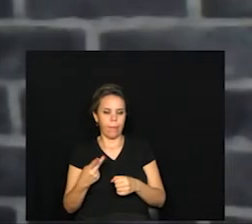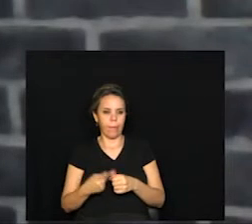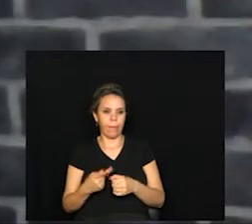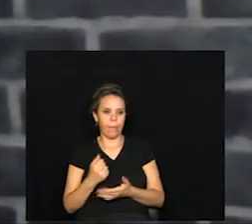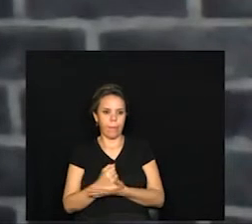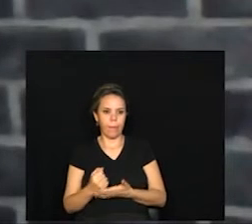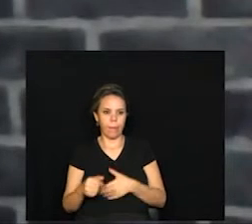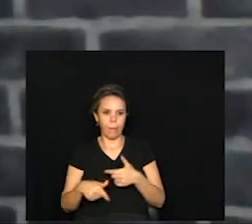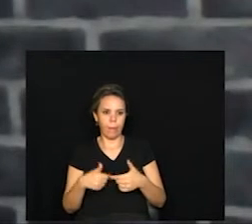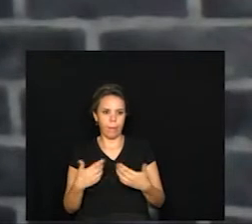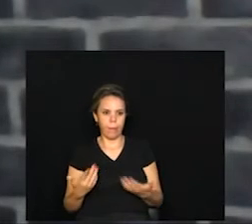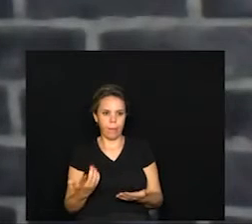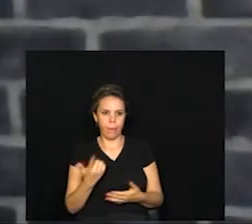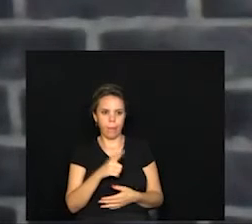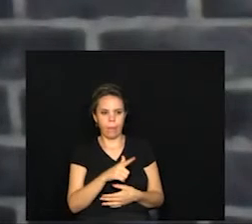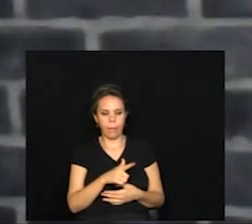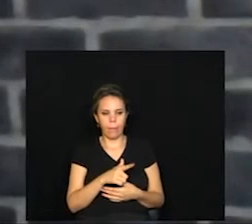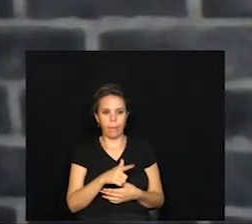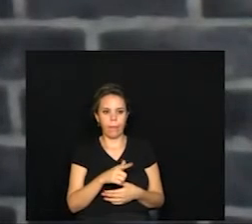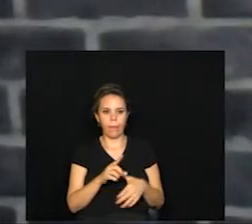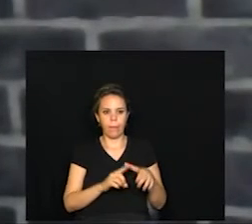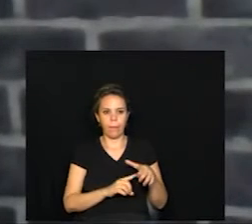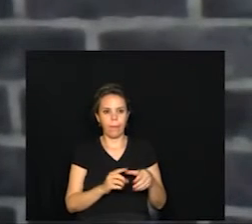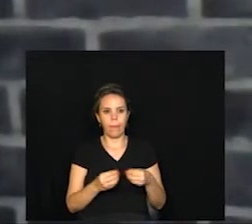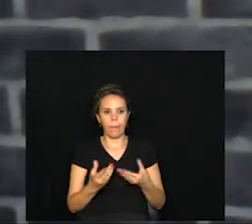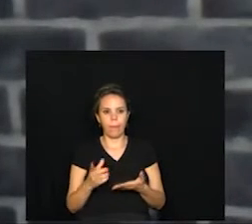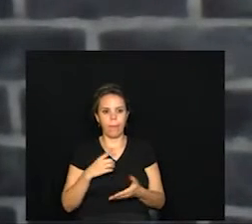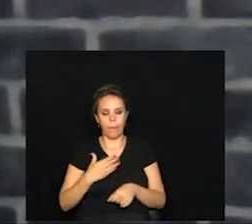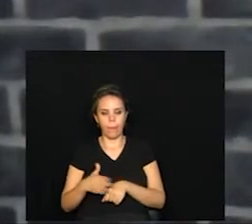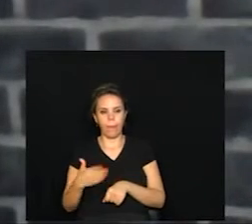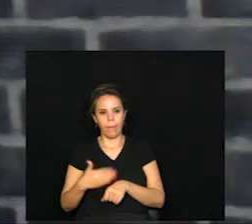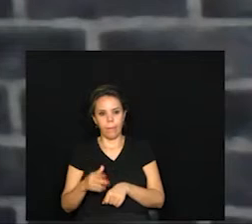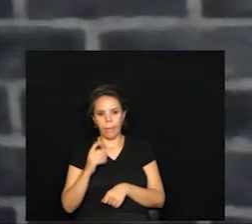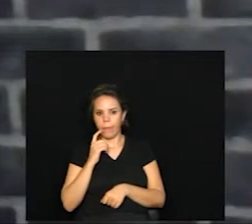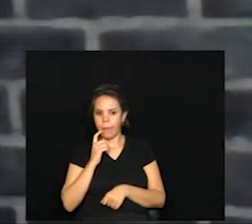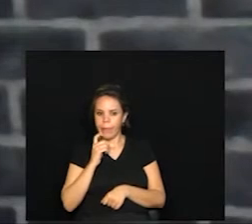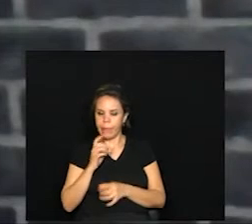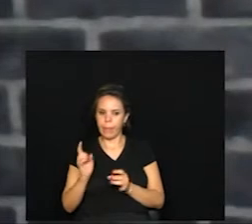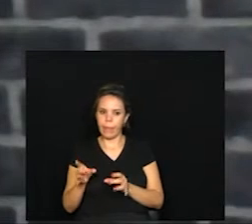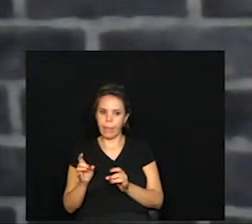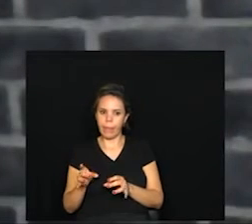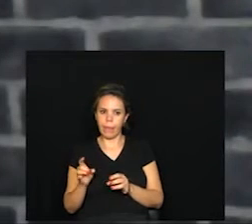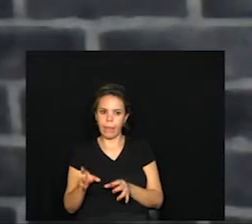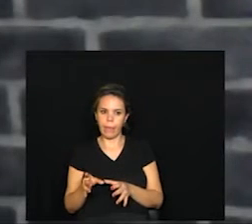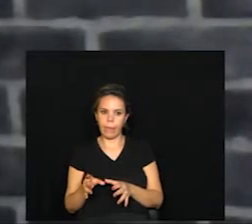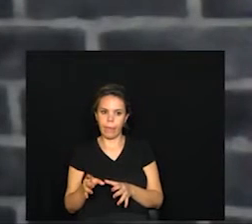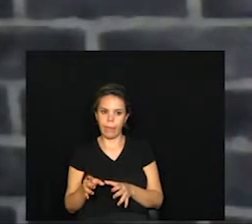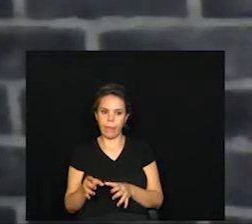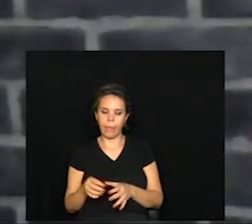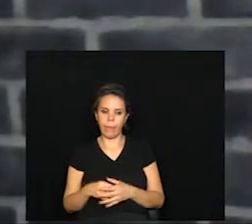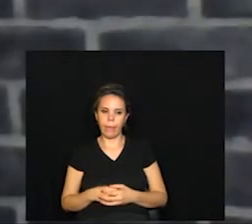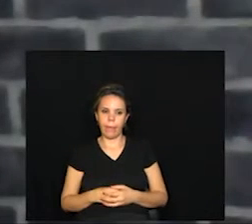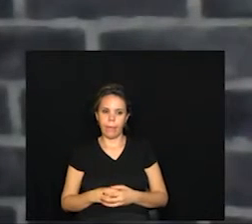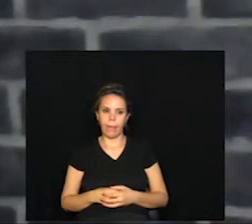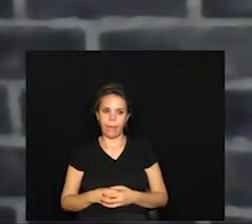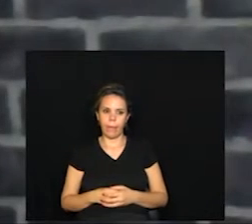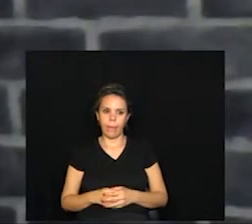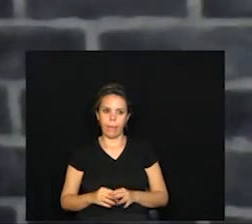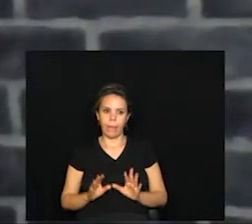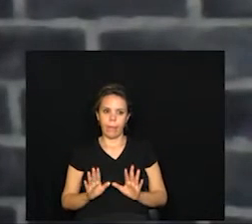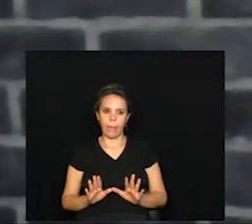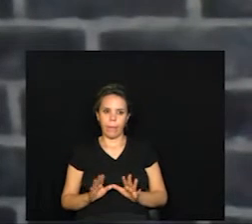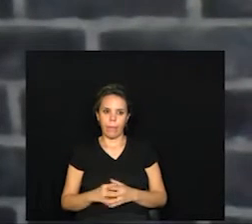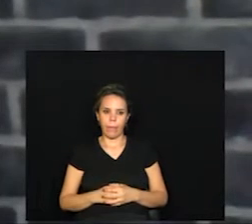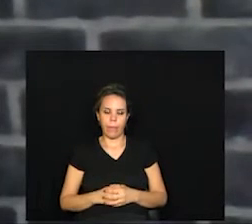contratou um serviço, e do outro lado, um fornecedor, aquele que tem a prática de vender, de produzir. Mas